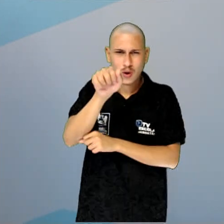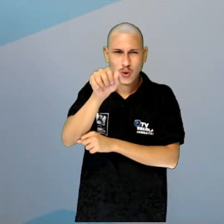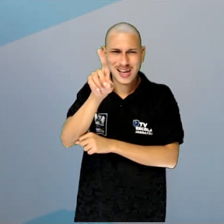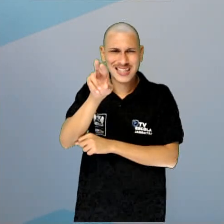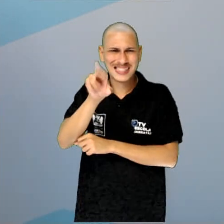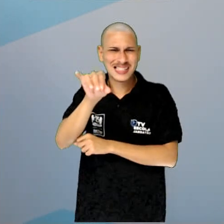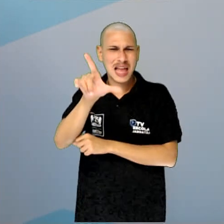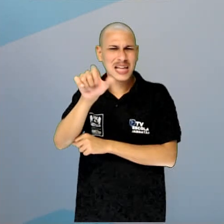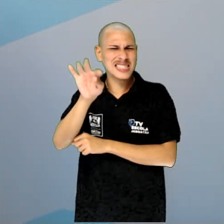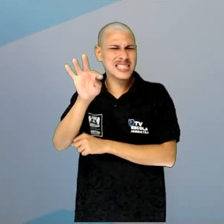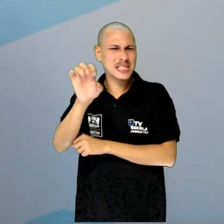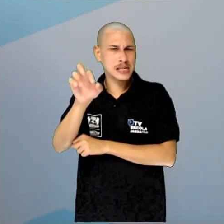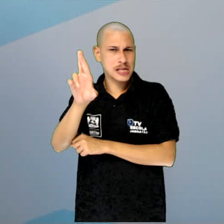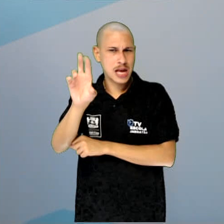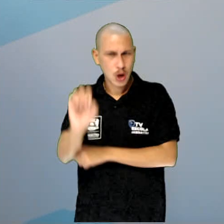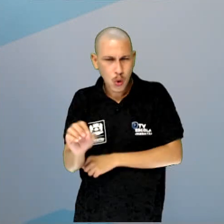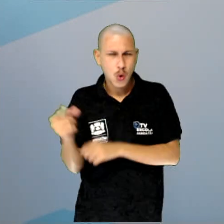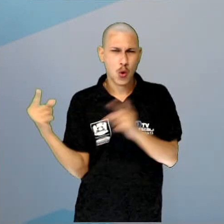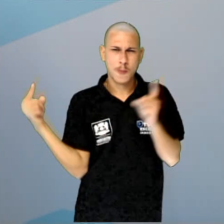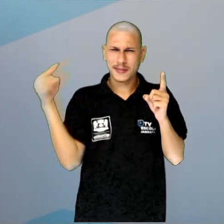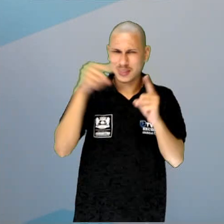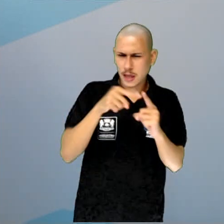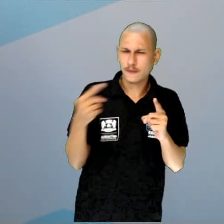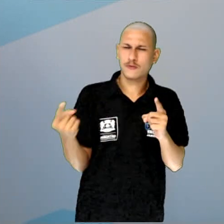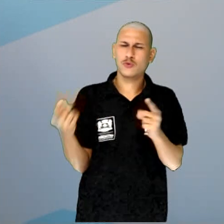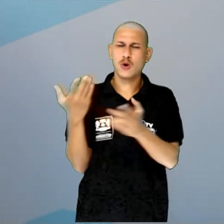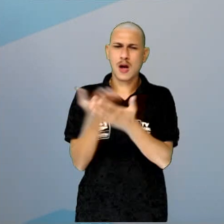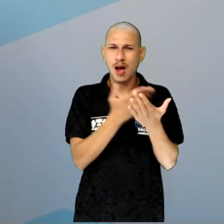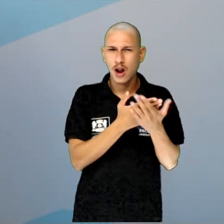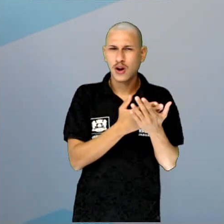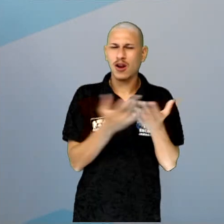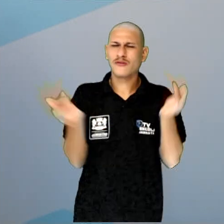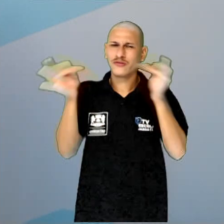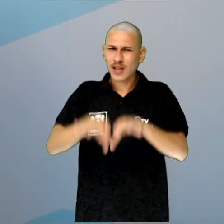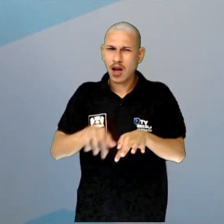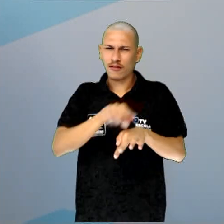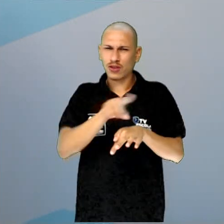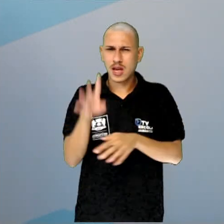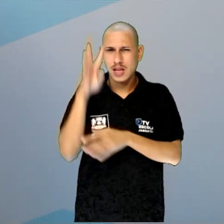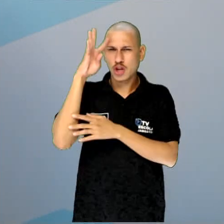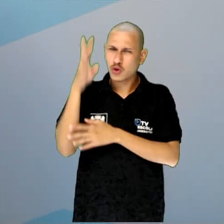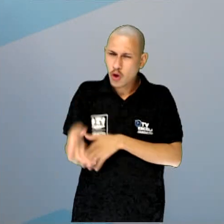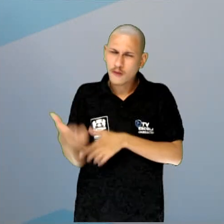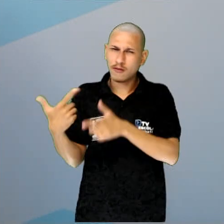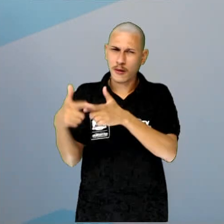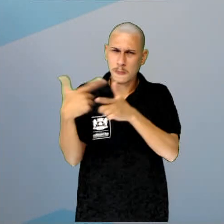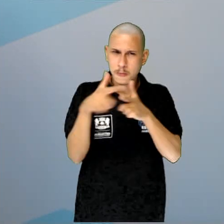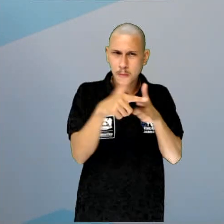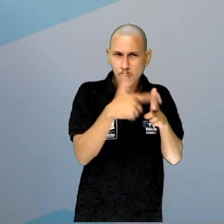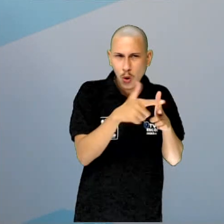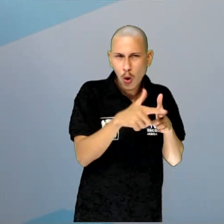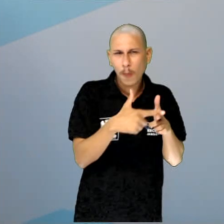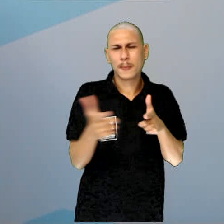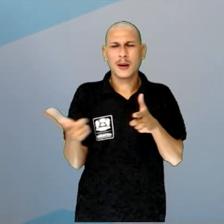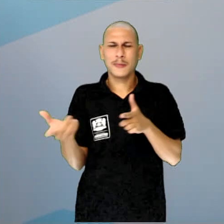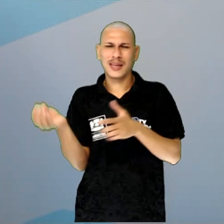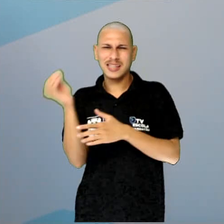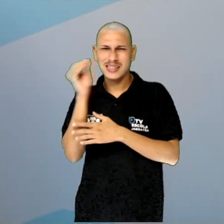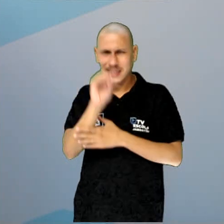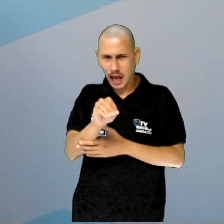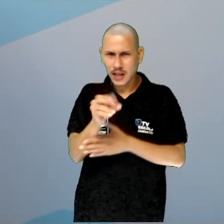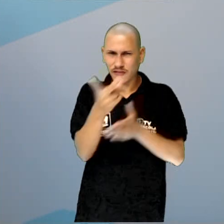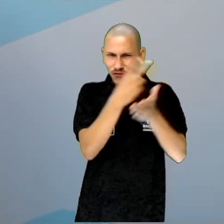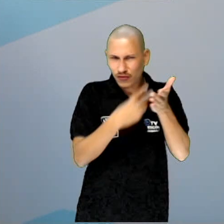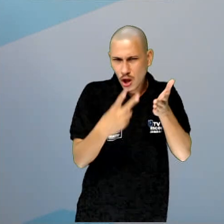objetivo dessa aula é que, ao final dela, você seja capaz de resolver e elaborar situações, problemas que envolvam medidas de área de